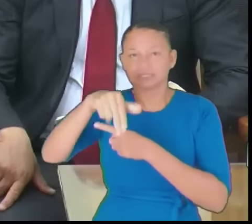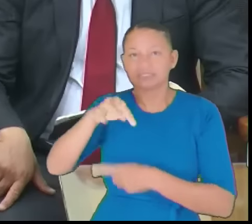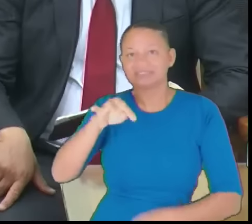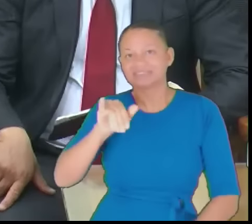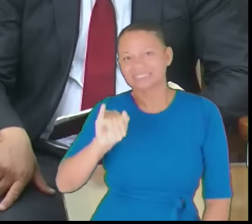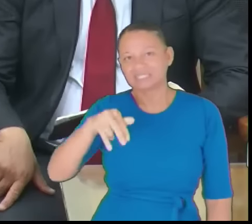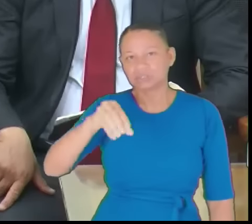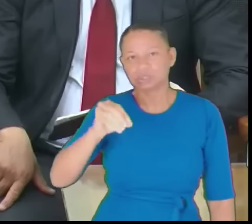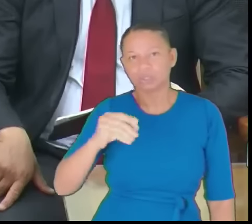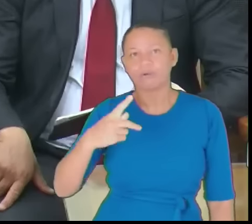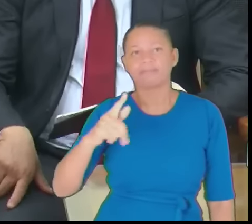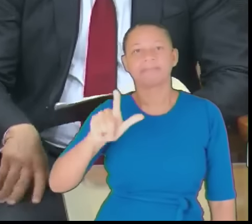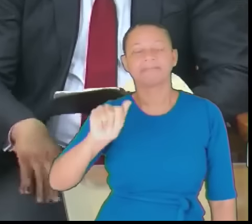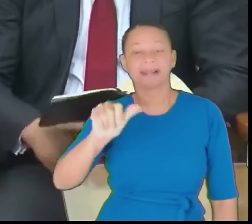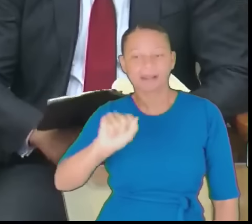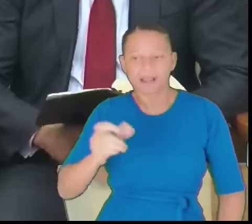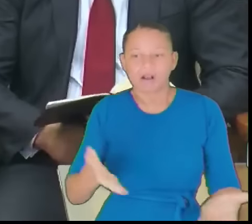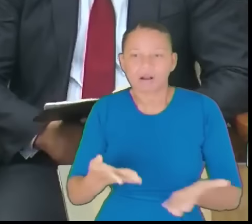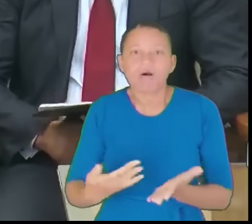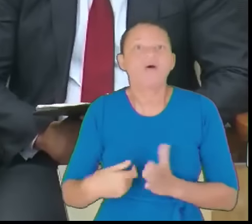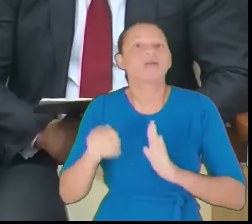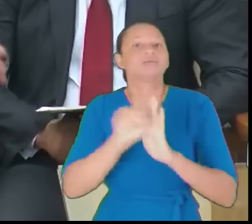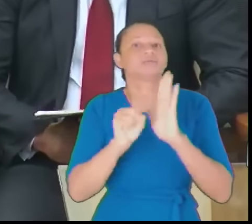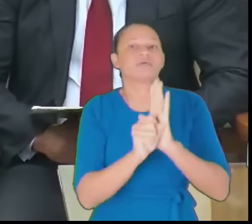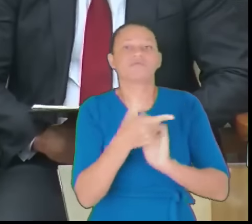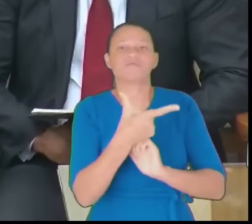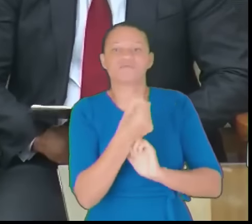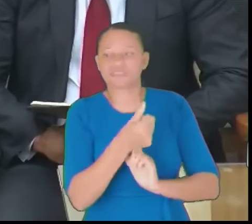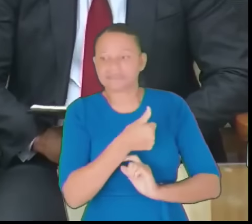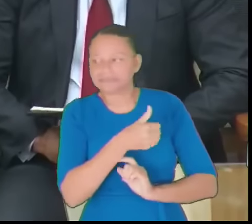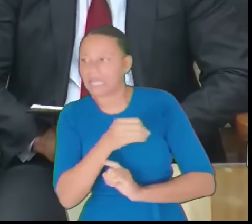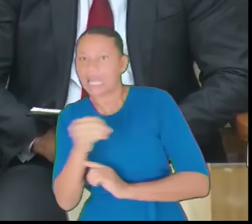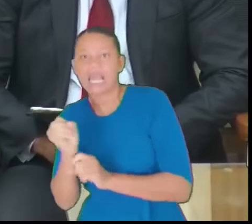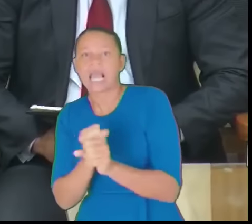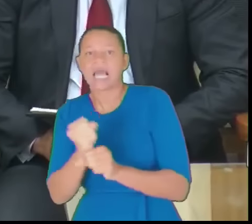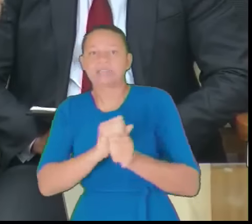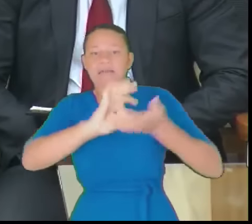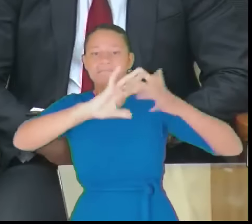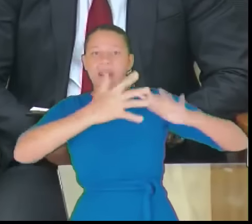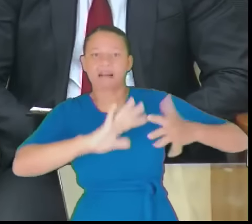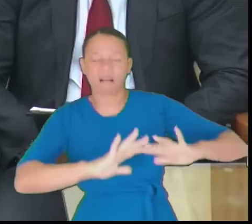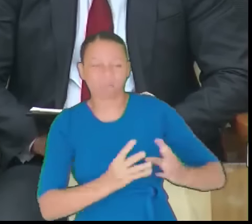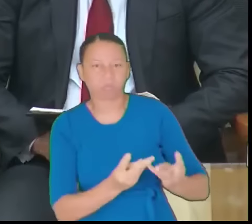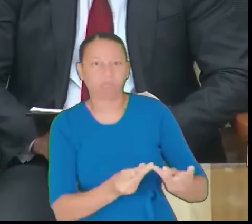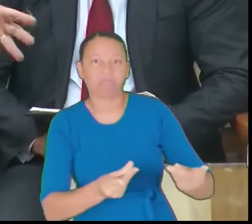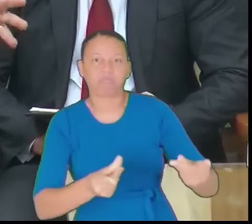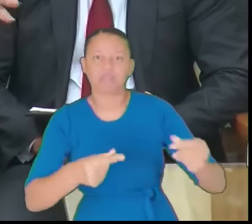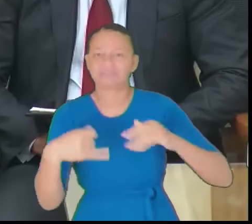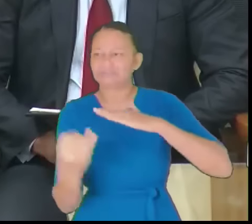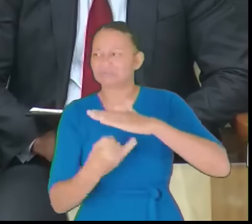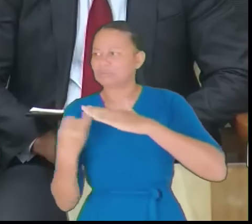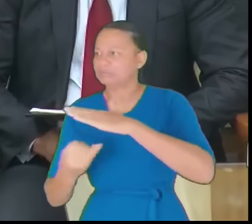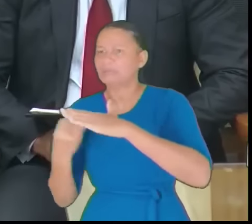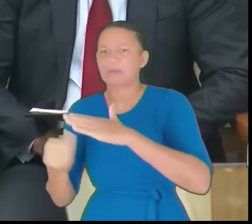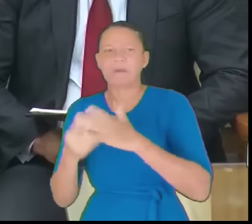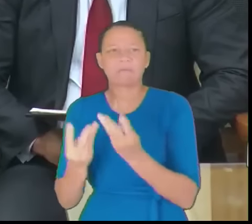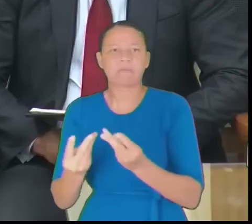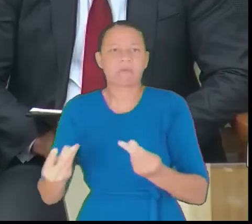no começo do século XX, caiu, há cerca de 100 anos, o Império Otomano caiu. As instituições todas caíram. Por